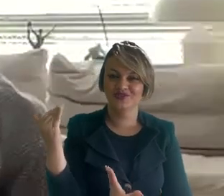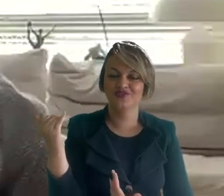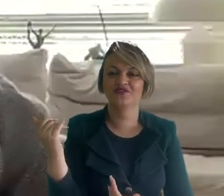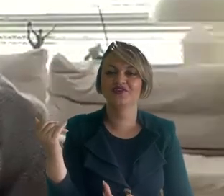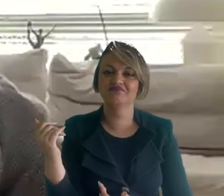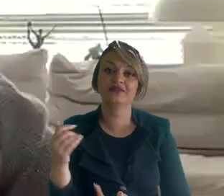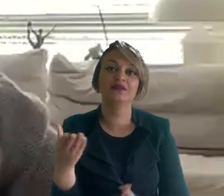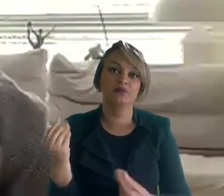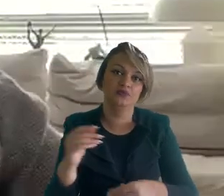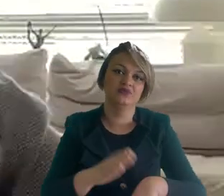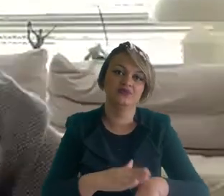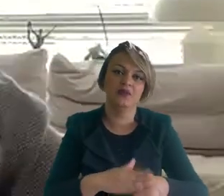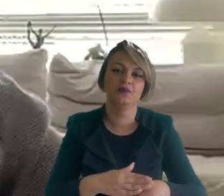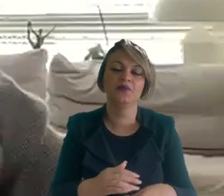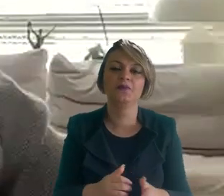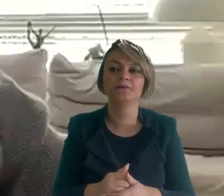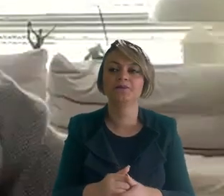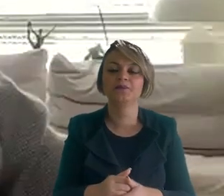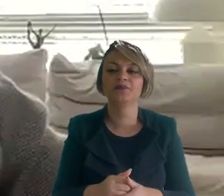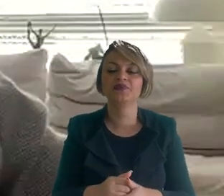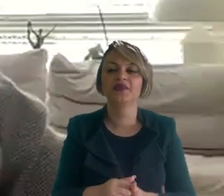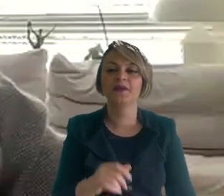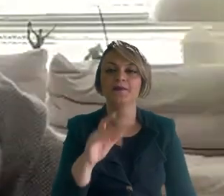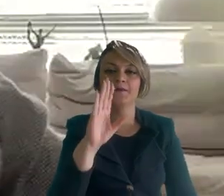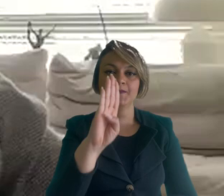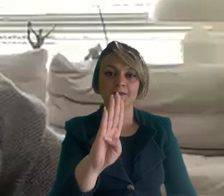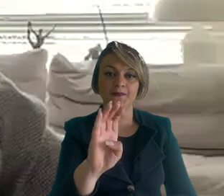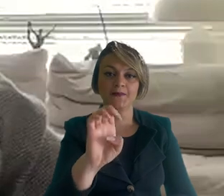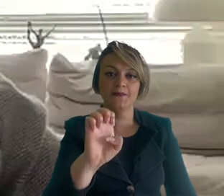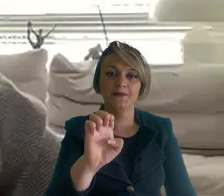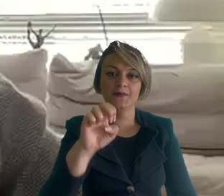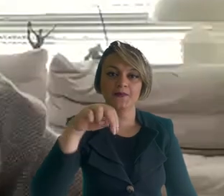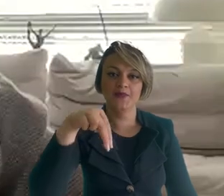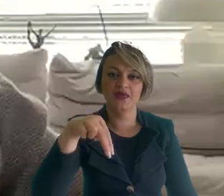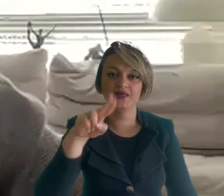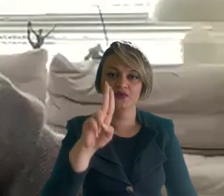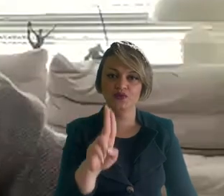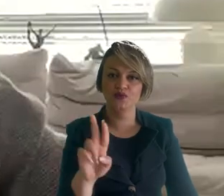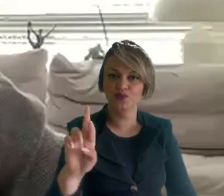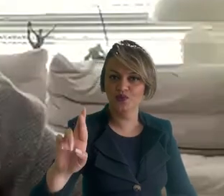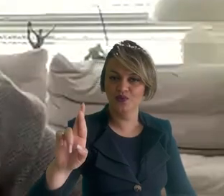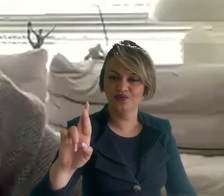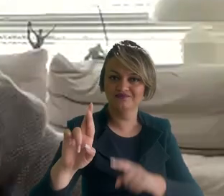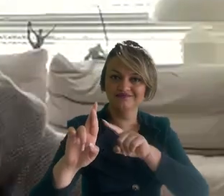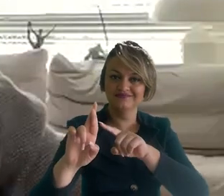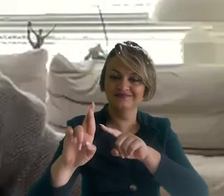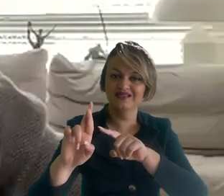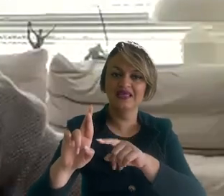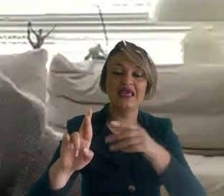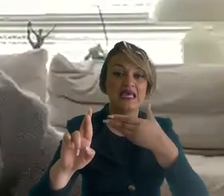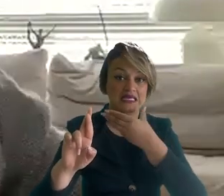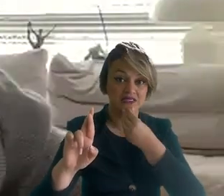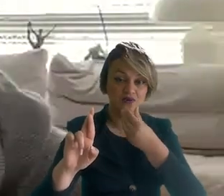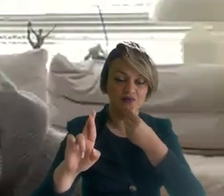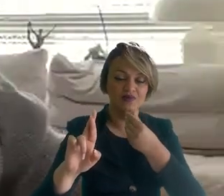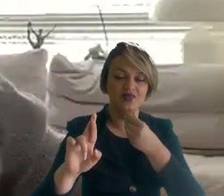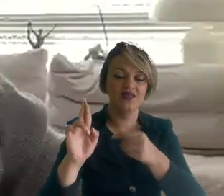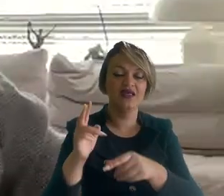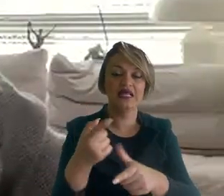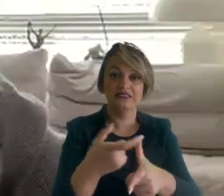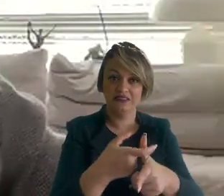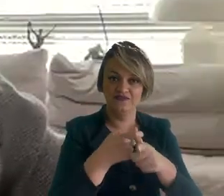isso já vai muito tempo bem duro né que conta a história de alguém que era devedor e se tornou